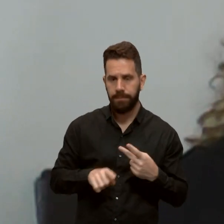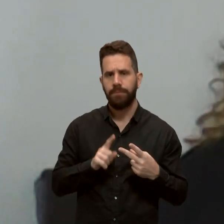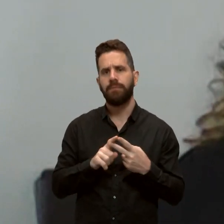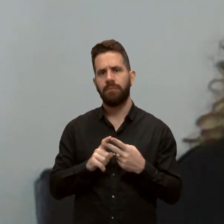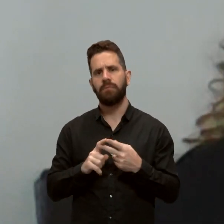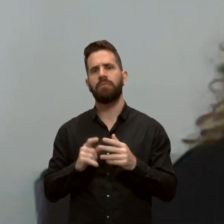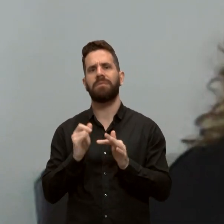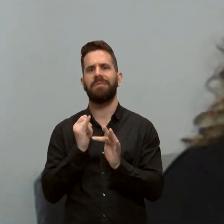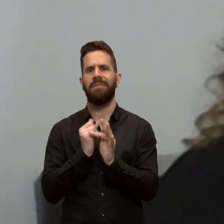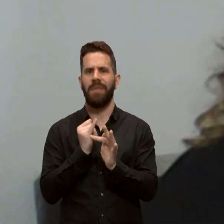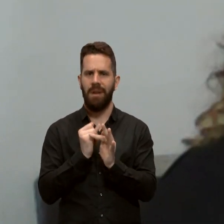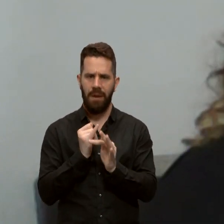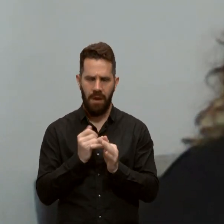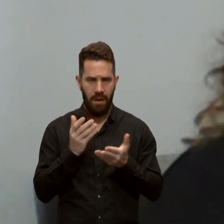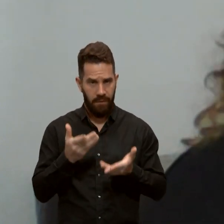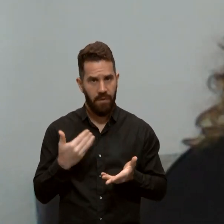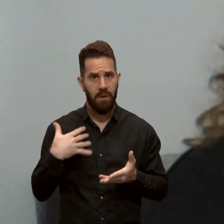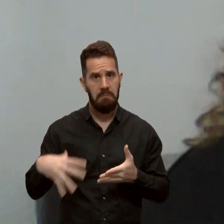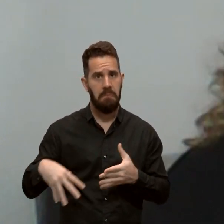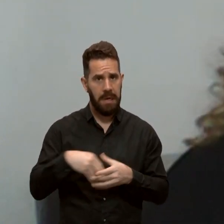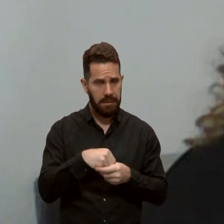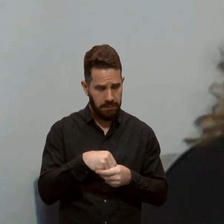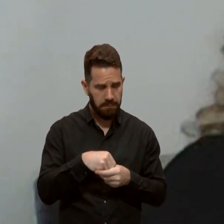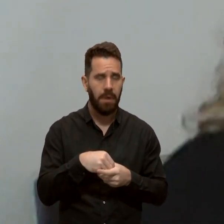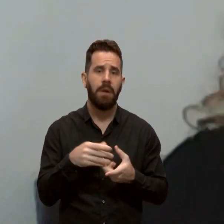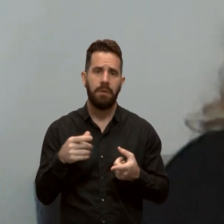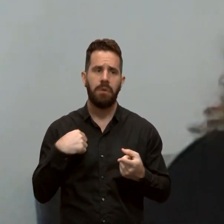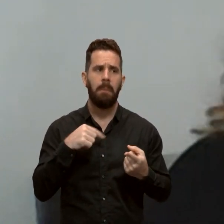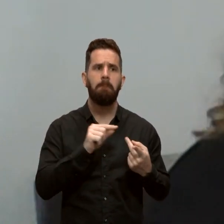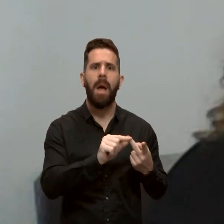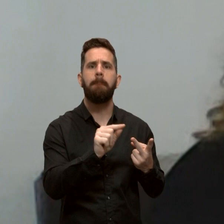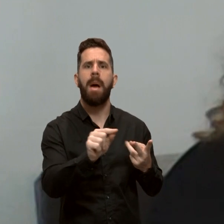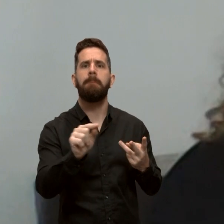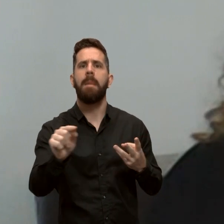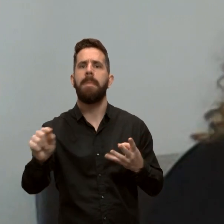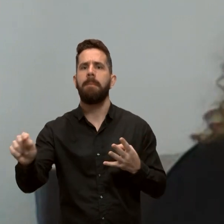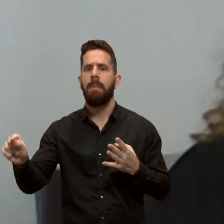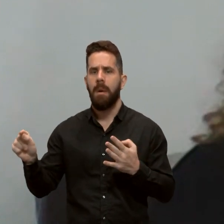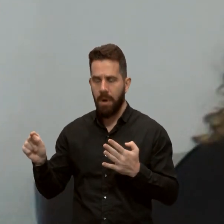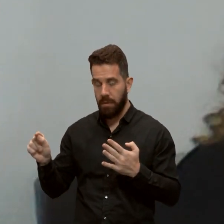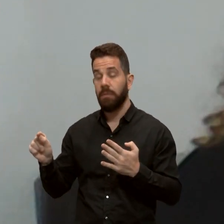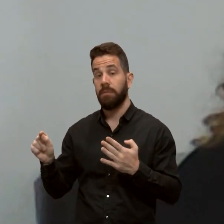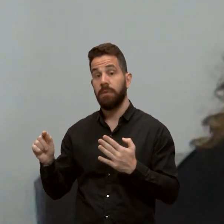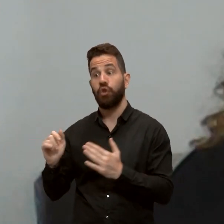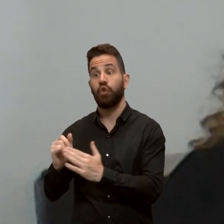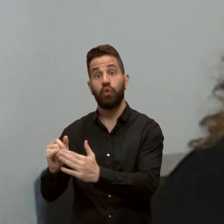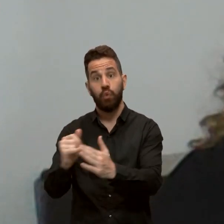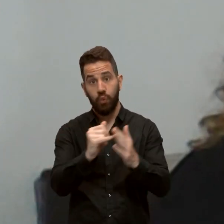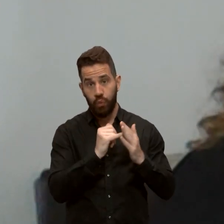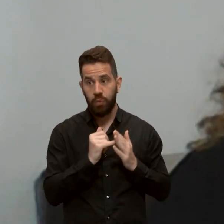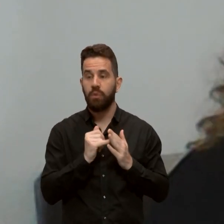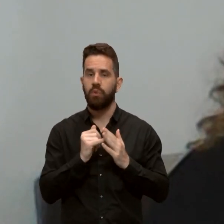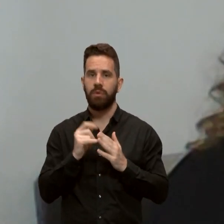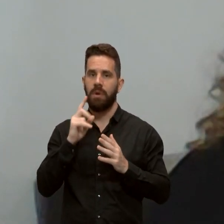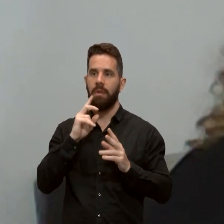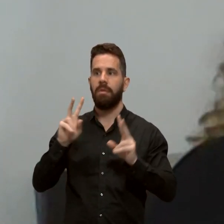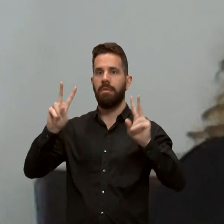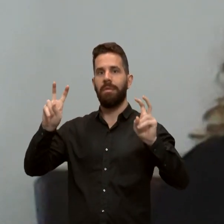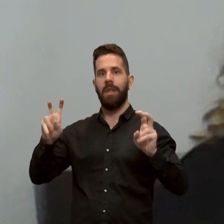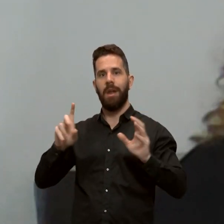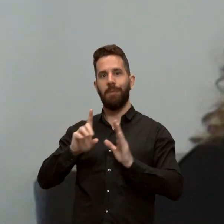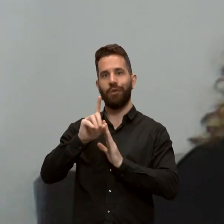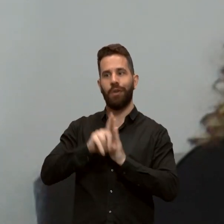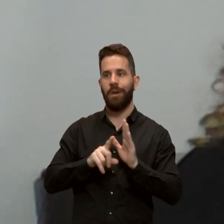faço parte, a gente vai articulando uma concepção também de formação em direitos humanos e